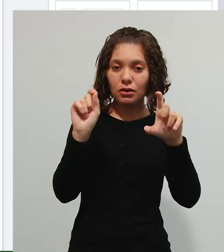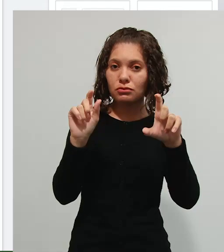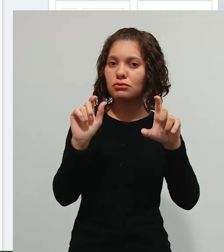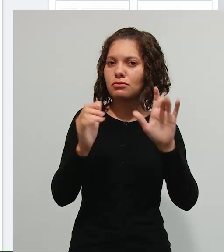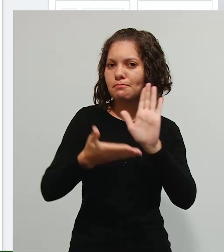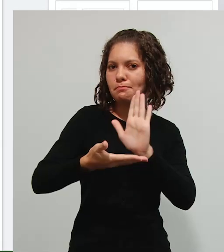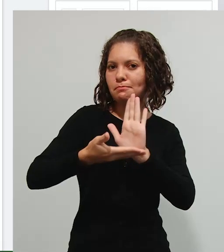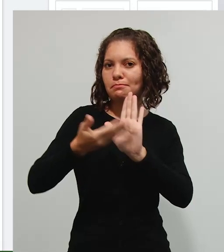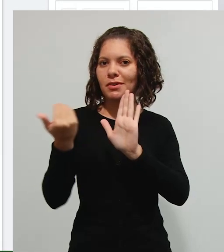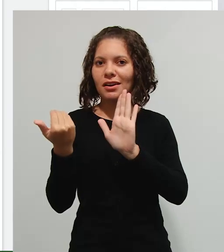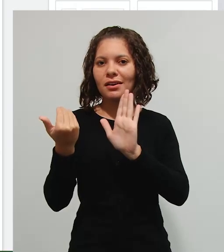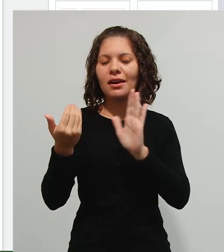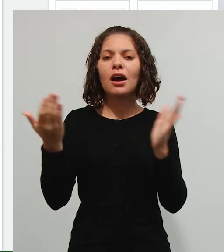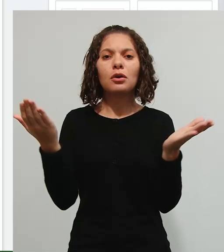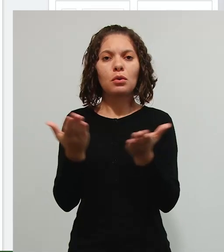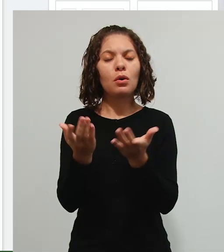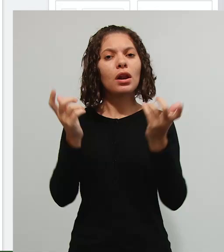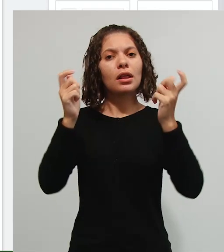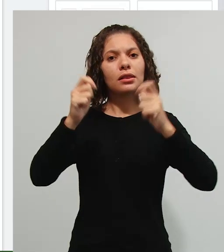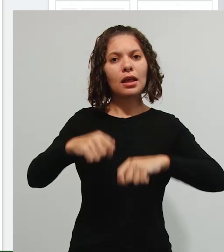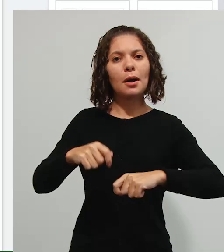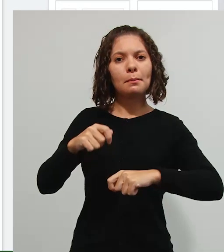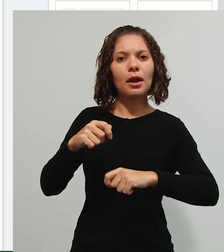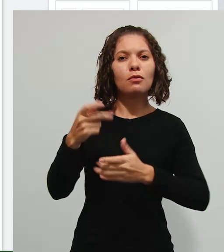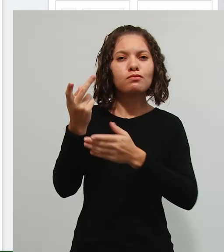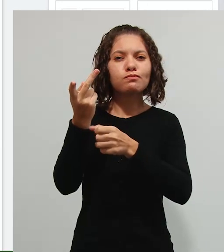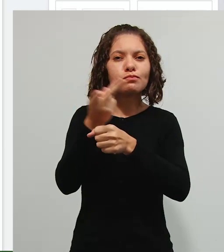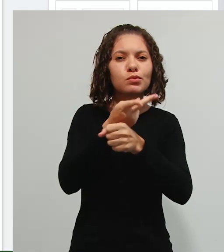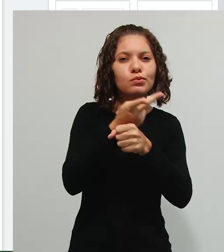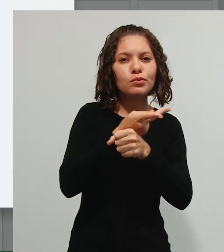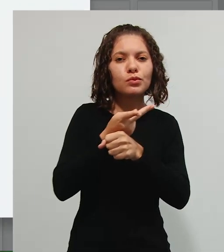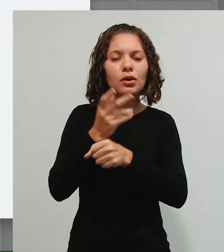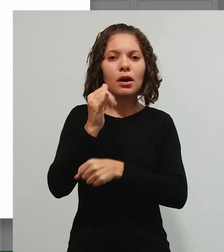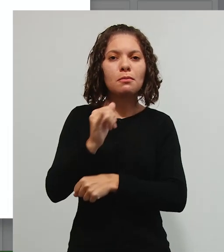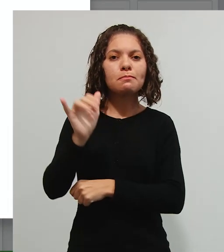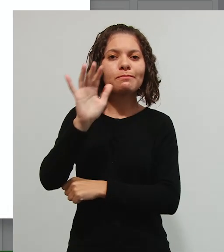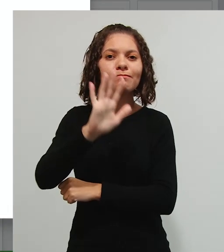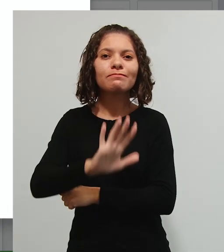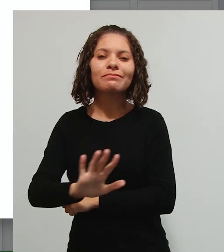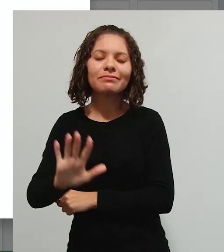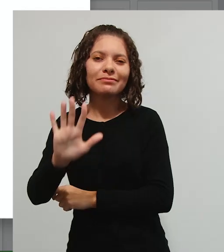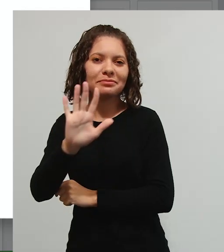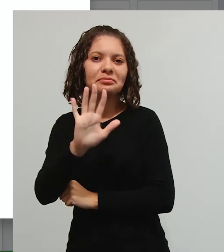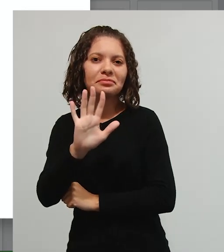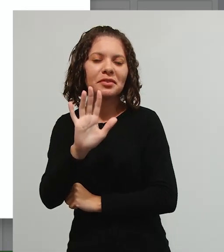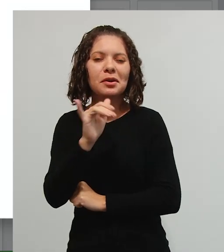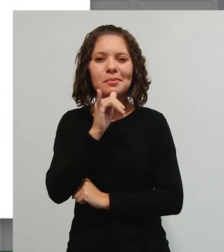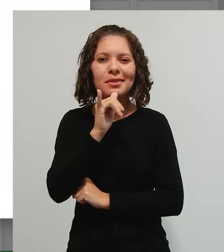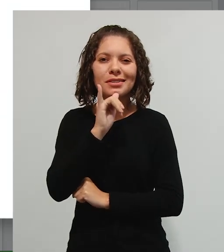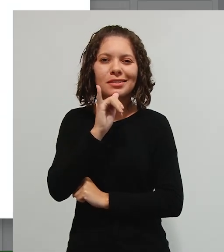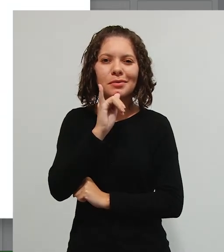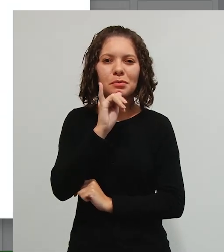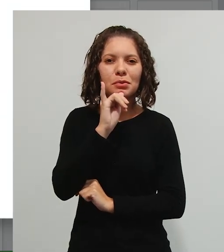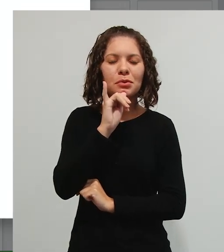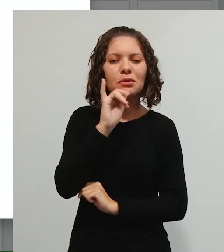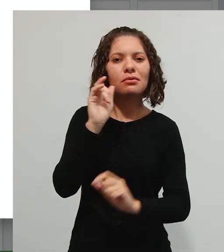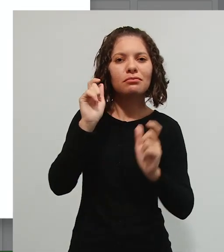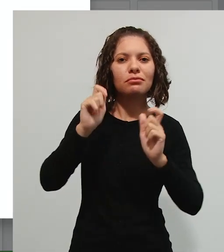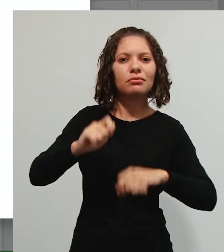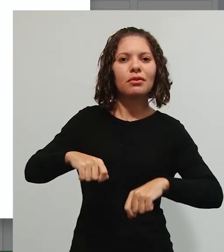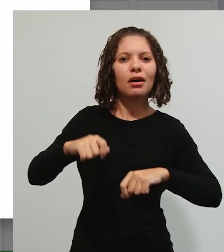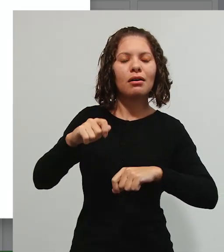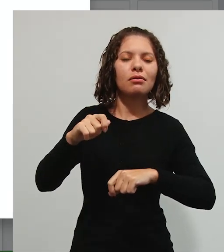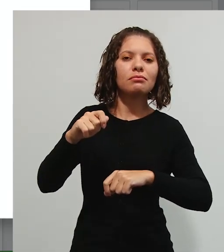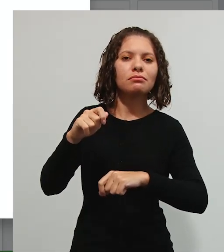você pode selecionar uma imagem, né? Você pode selecionar uma imagem, por exemplo, você pode selecionar uma imagem aqui